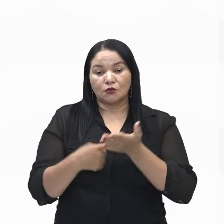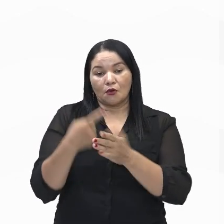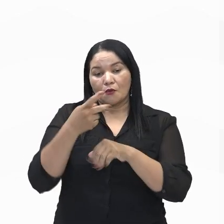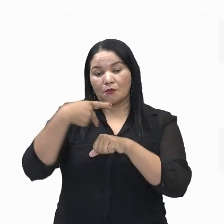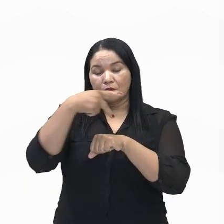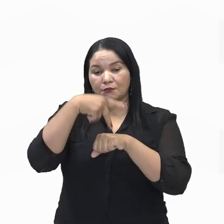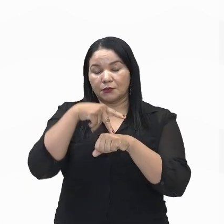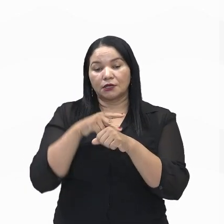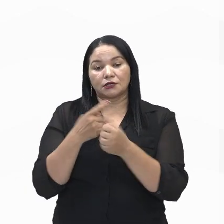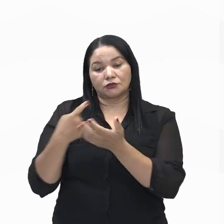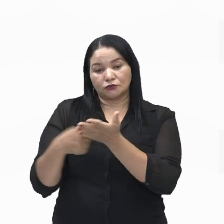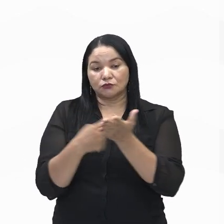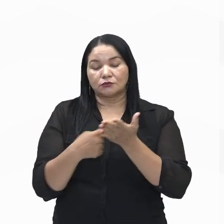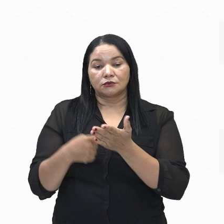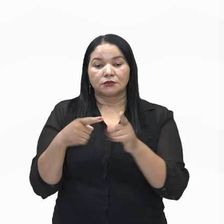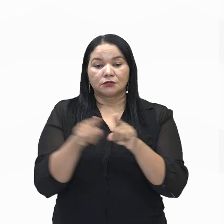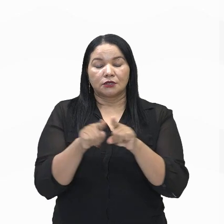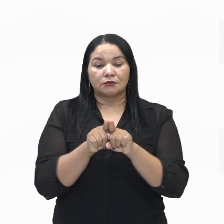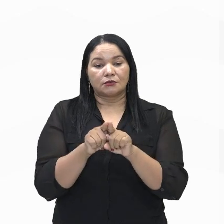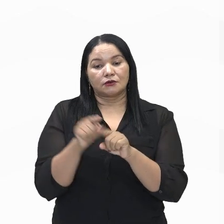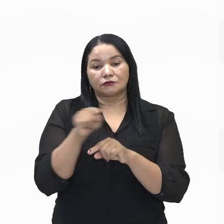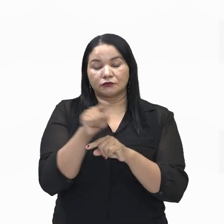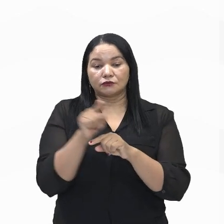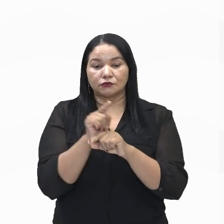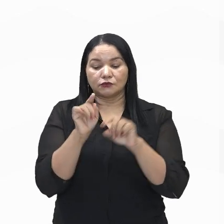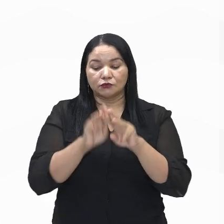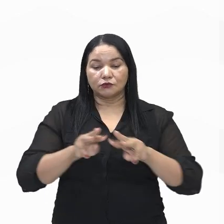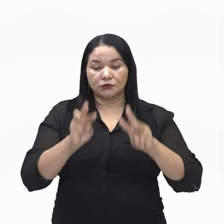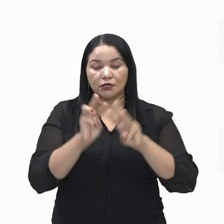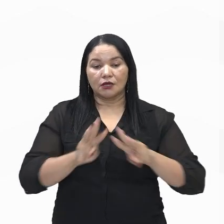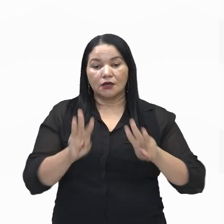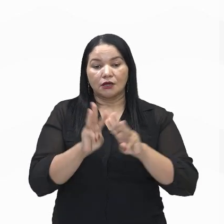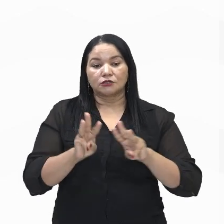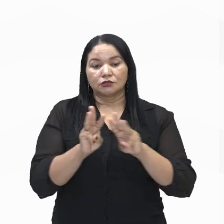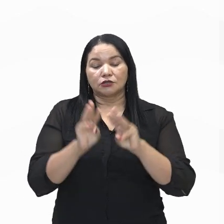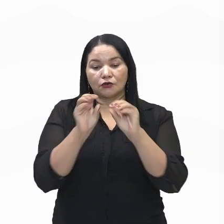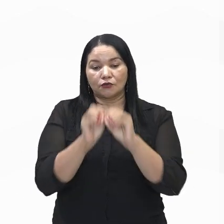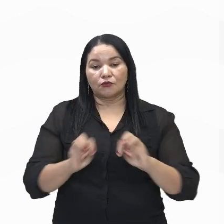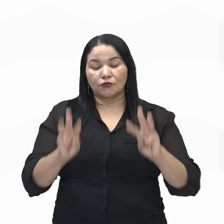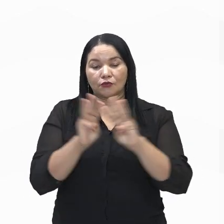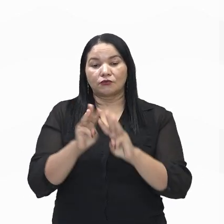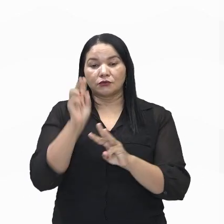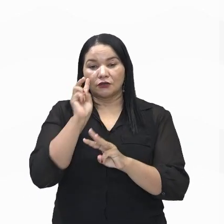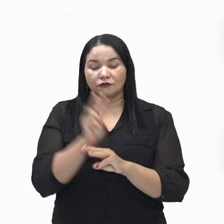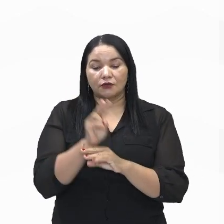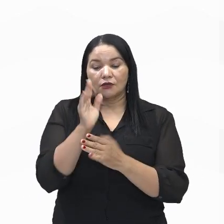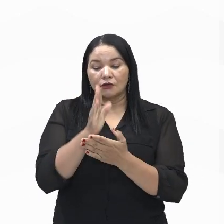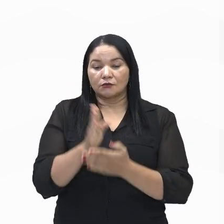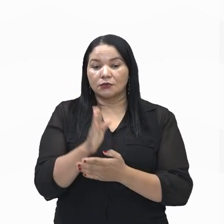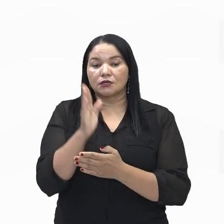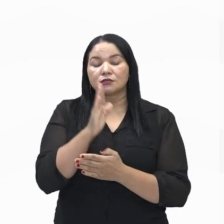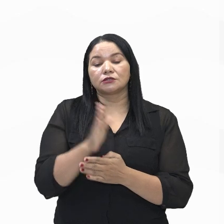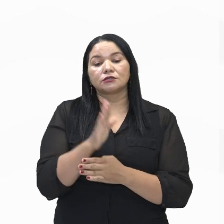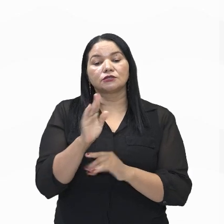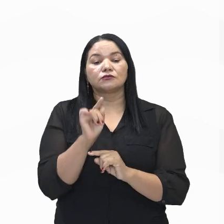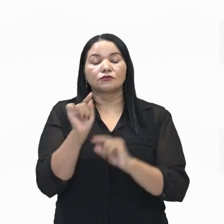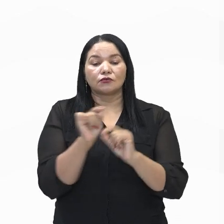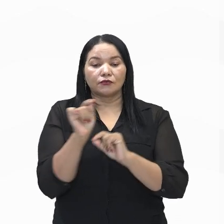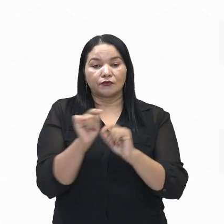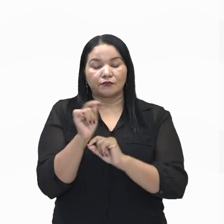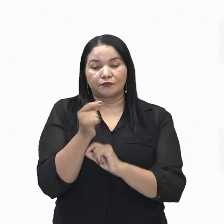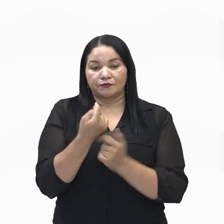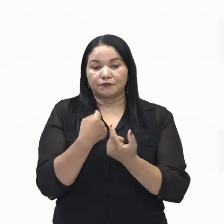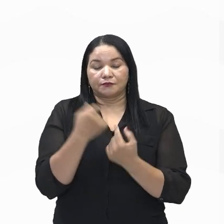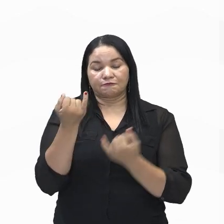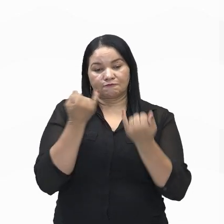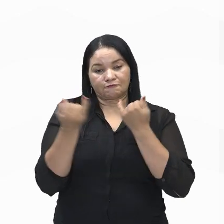isso. Você pode entrar no site da ONU e acompanhar, principalmente o Brasil, mas outros países também, em